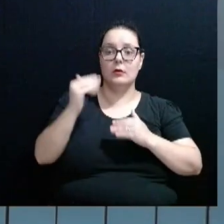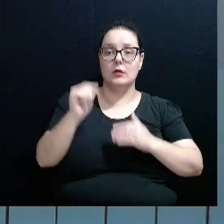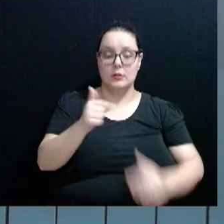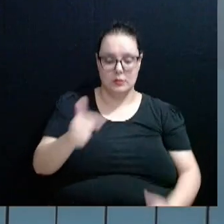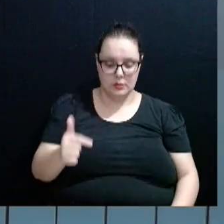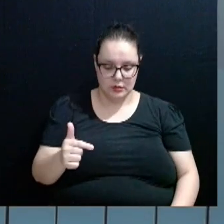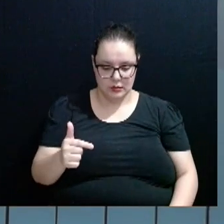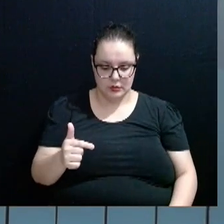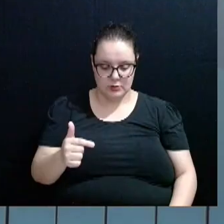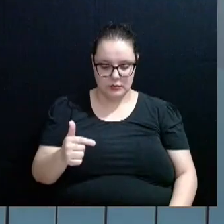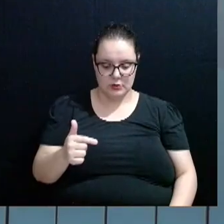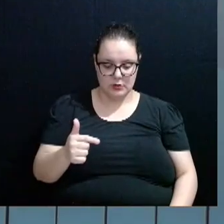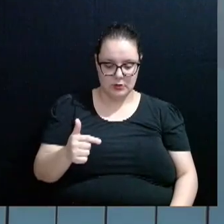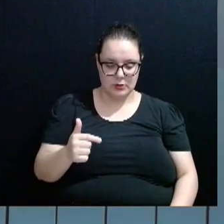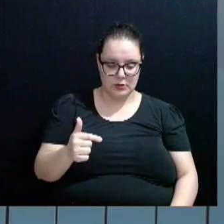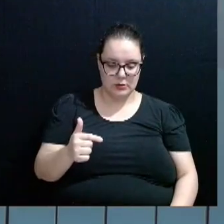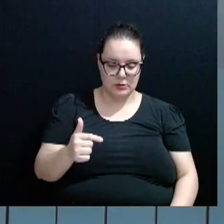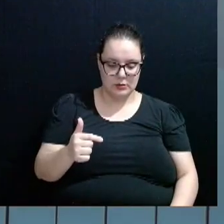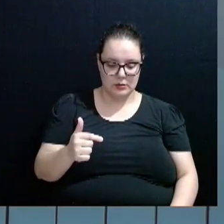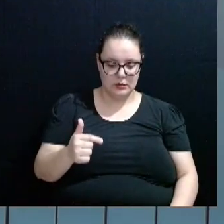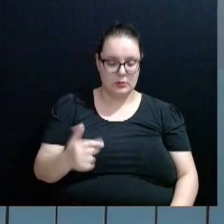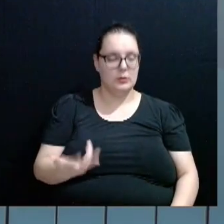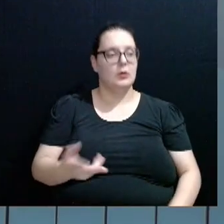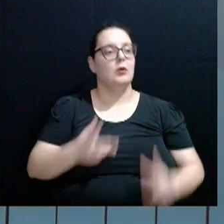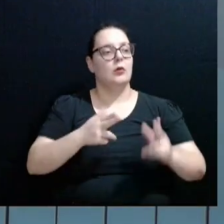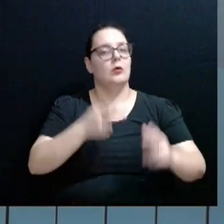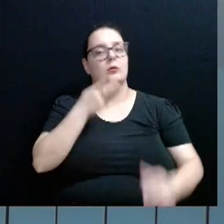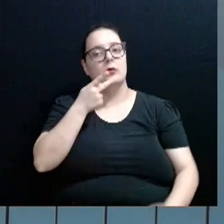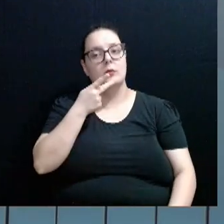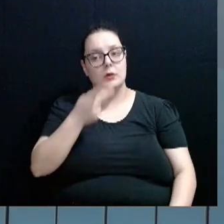até mesmo, como você mencionou, às vezes deu